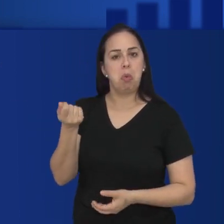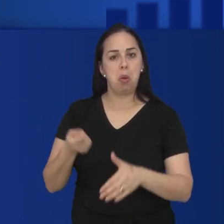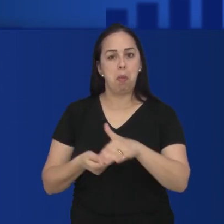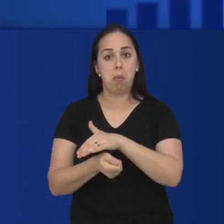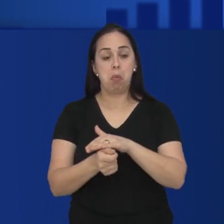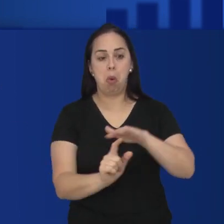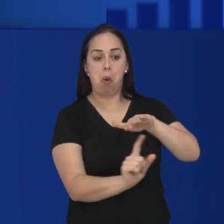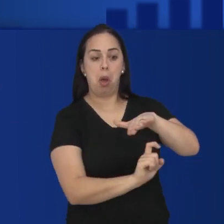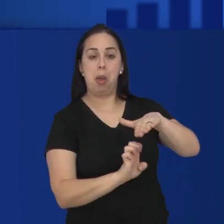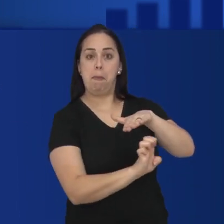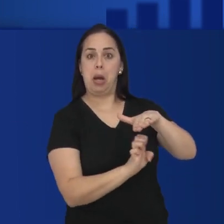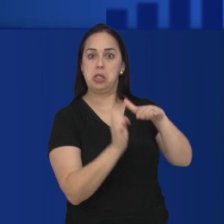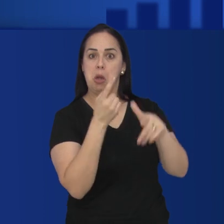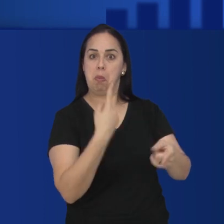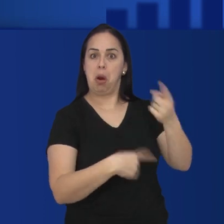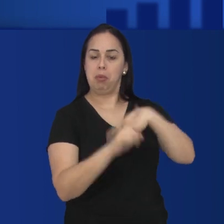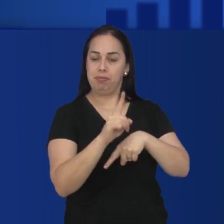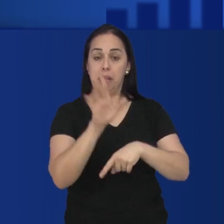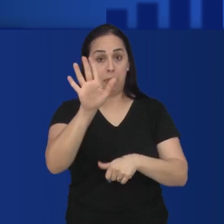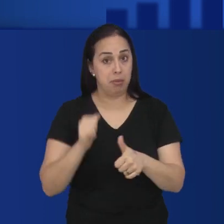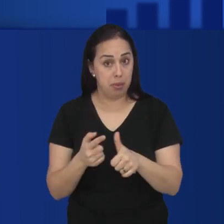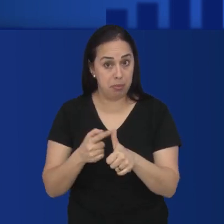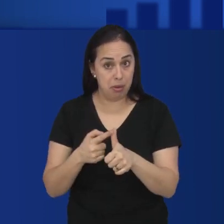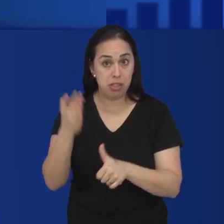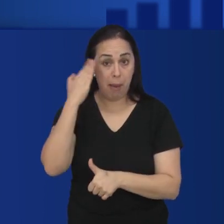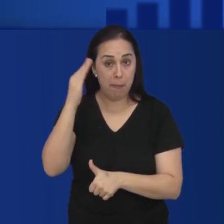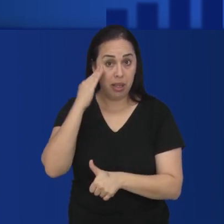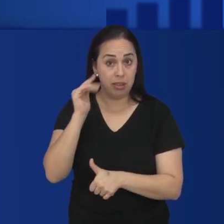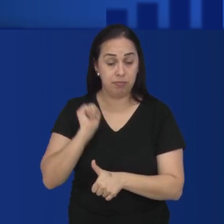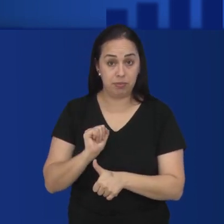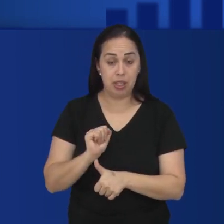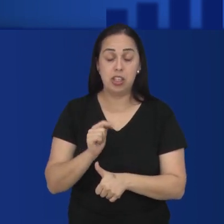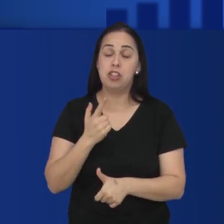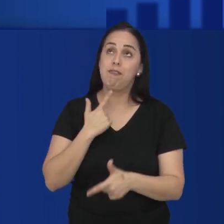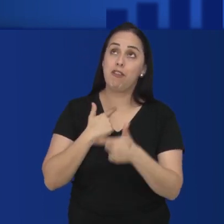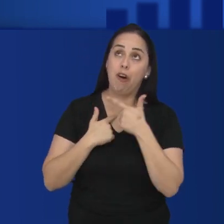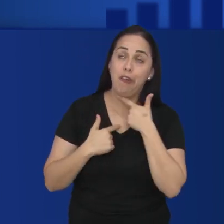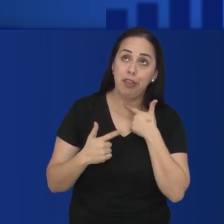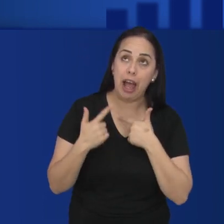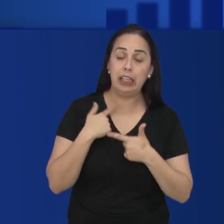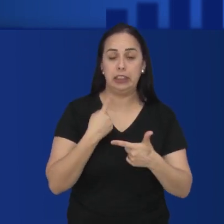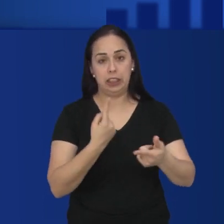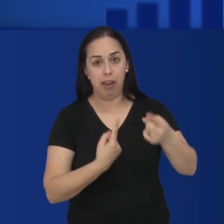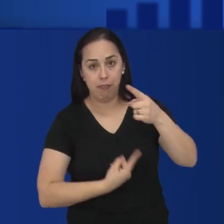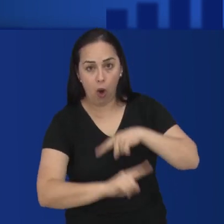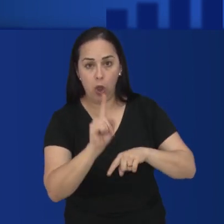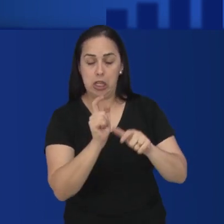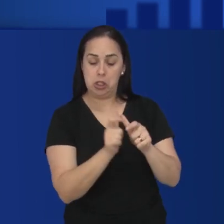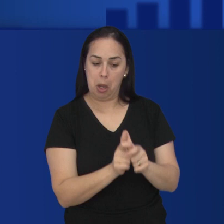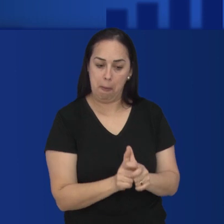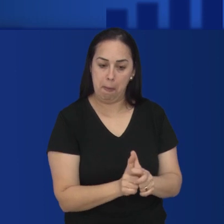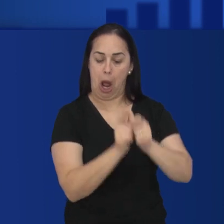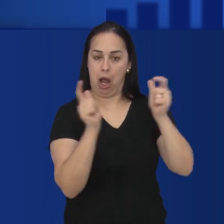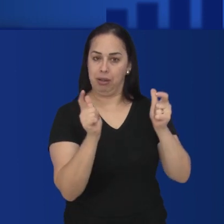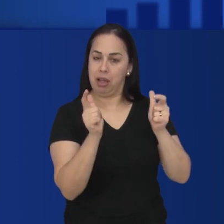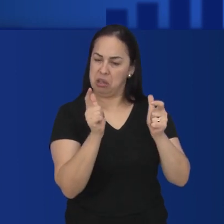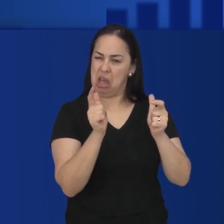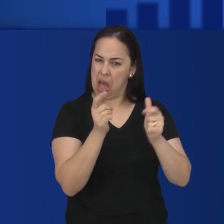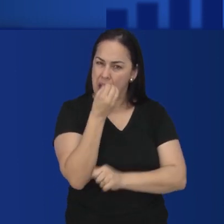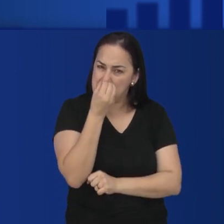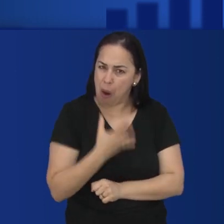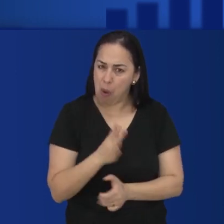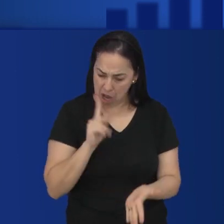negócio? Bom, de largada, eu preciso saber se esse meu desejo de expandir o meu negócio é